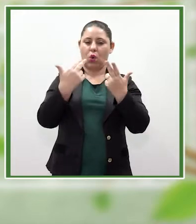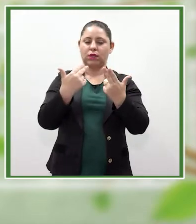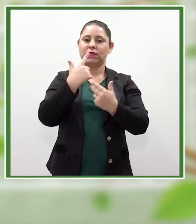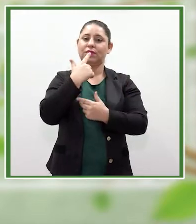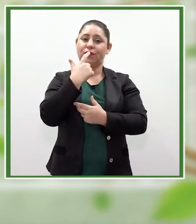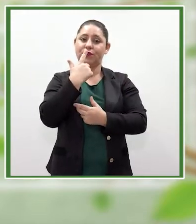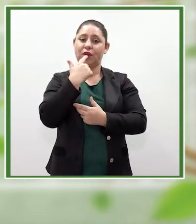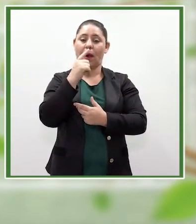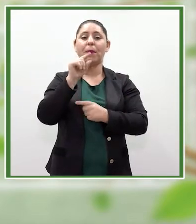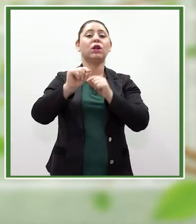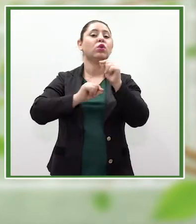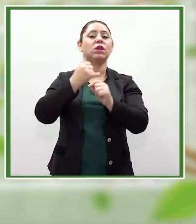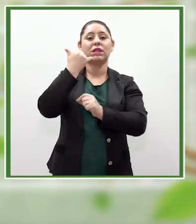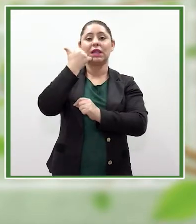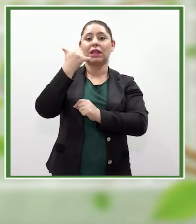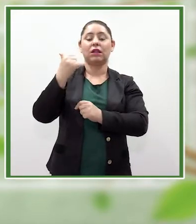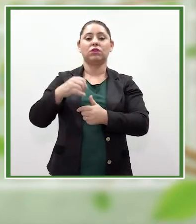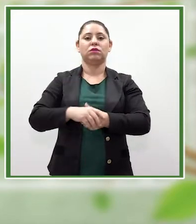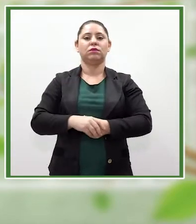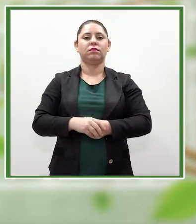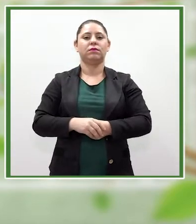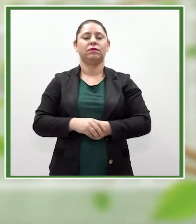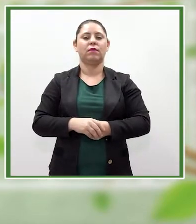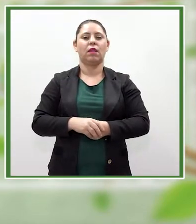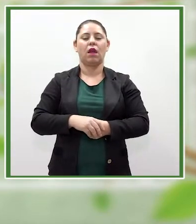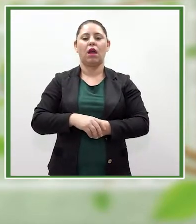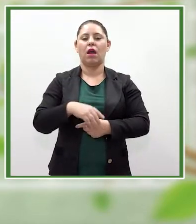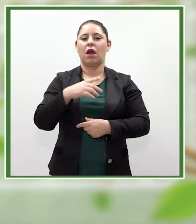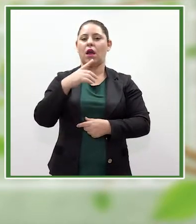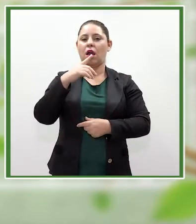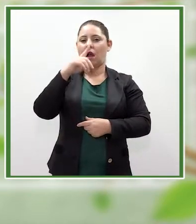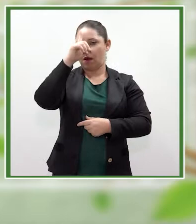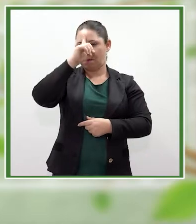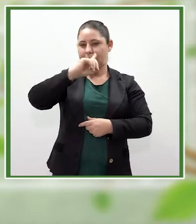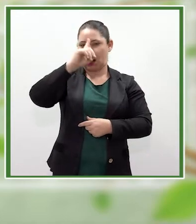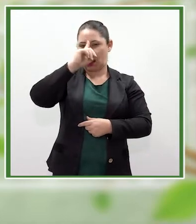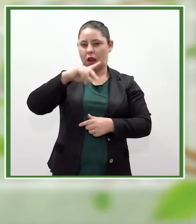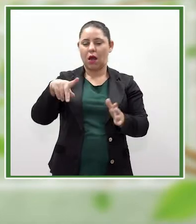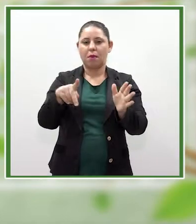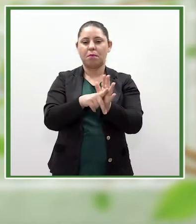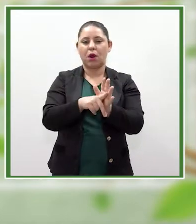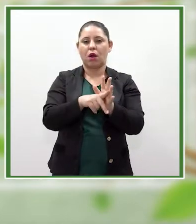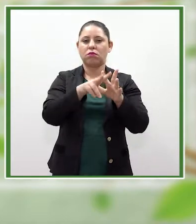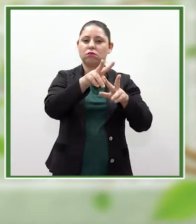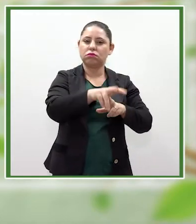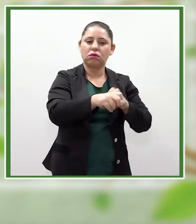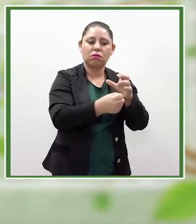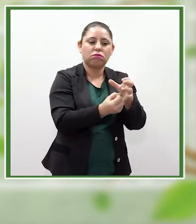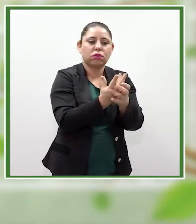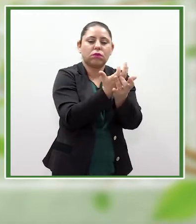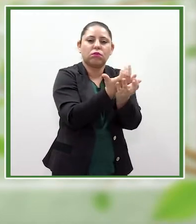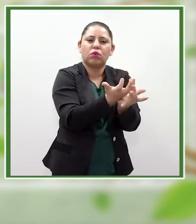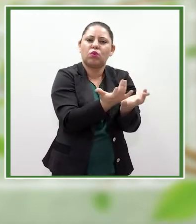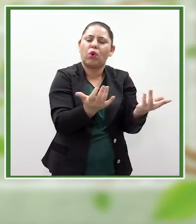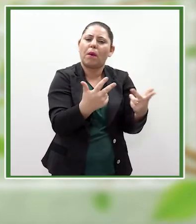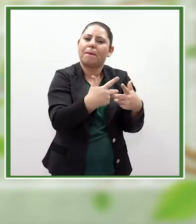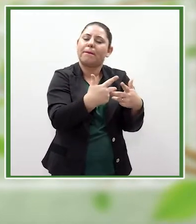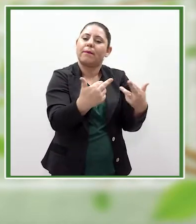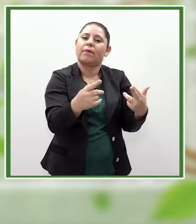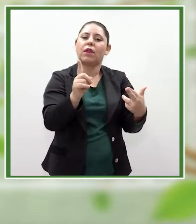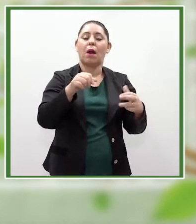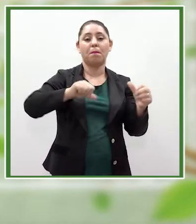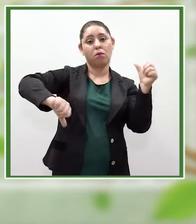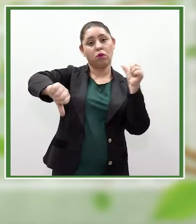tem melhorado, né? Entretanto, as emissões ainda muito altas relacionadas ao desmatamento. Vejam se